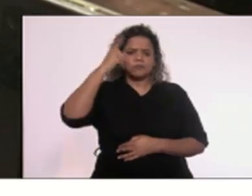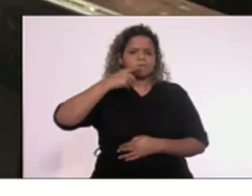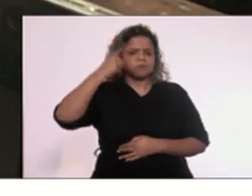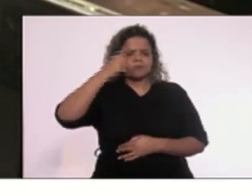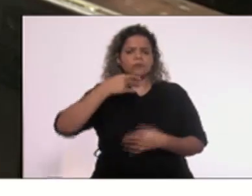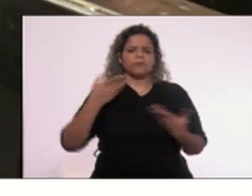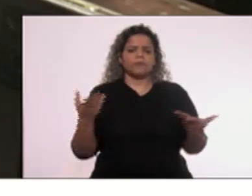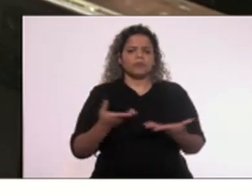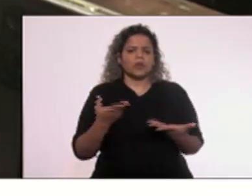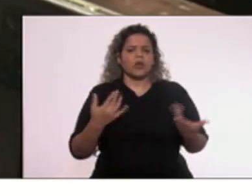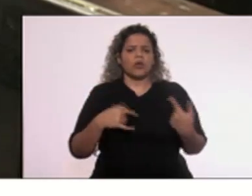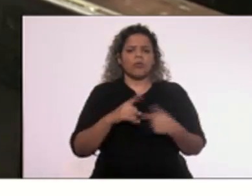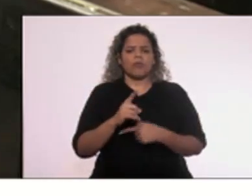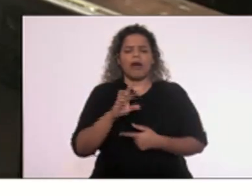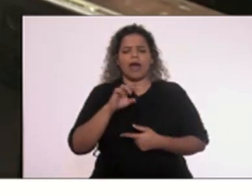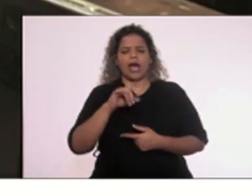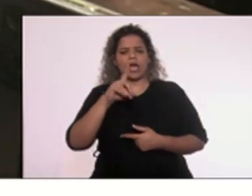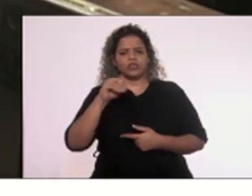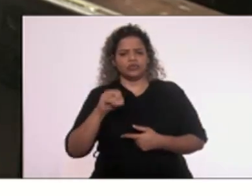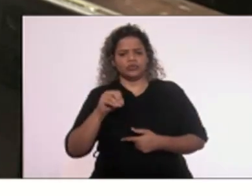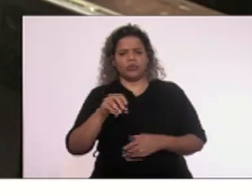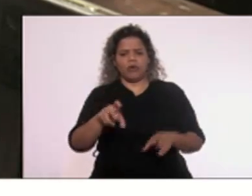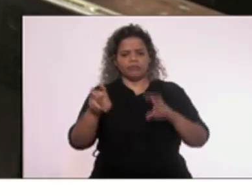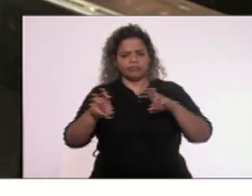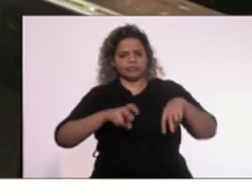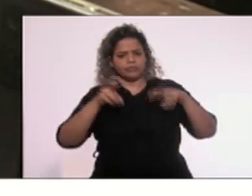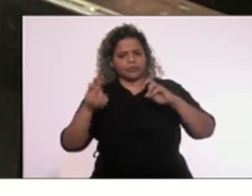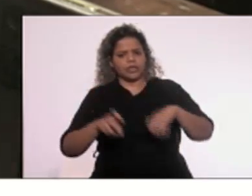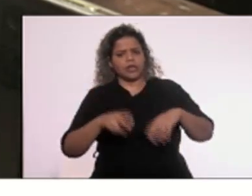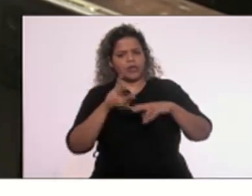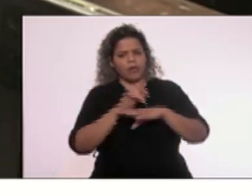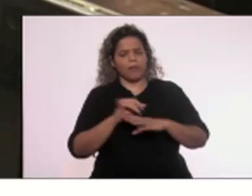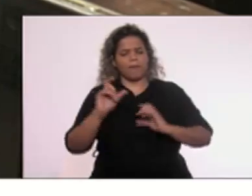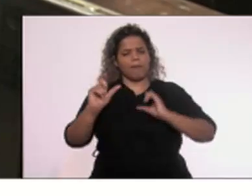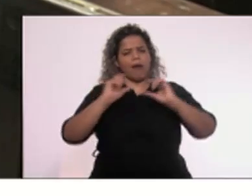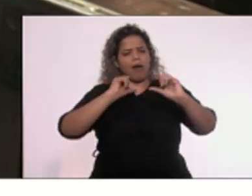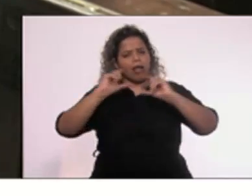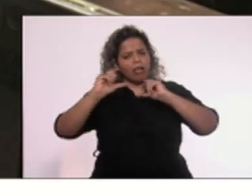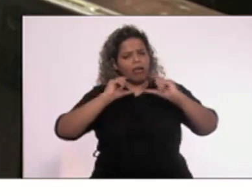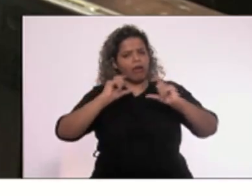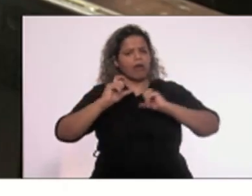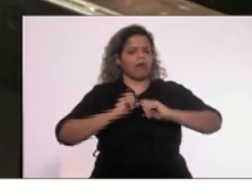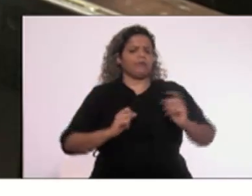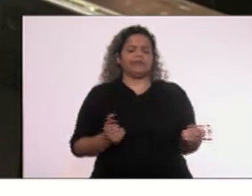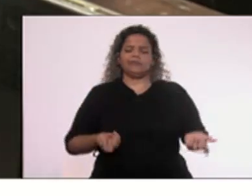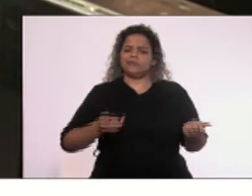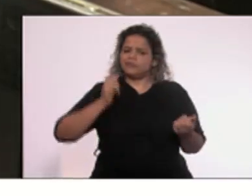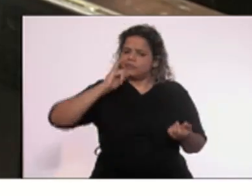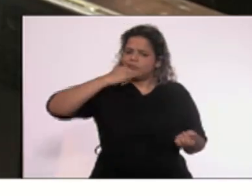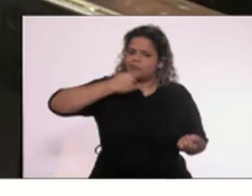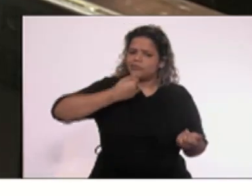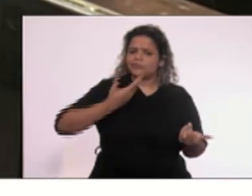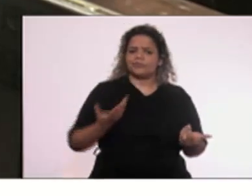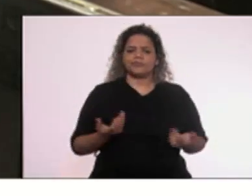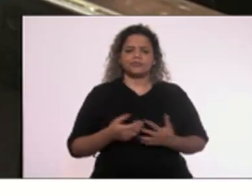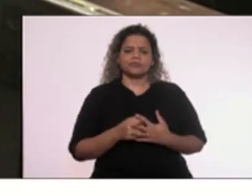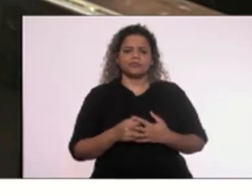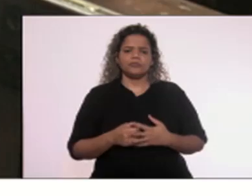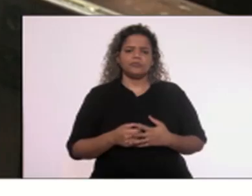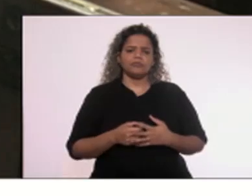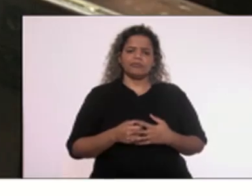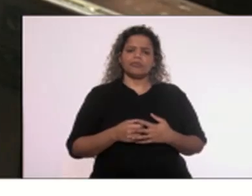casa que, numa rádio do interior do estado, proferiu palavras lamentáveis